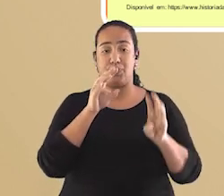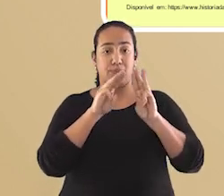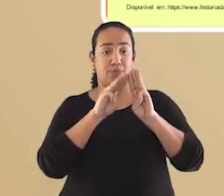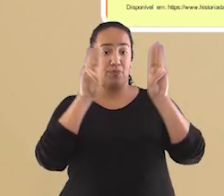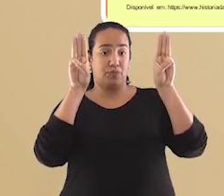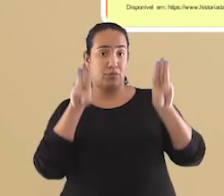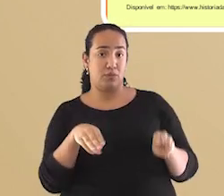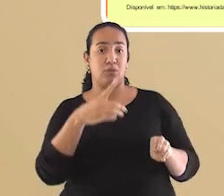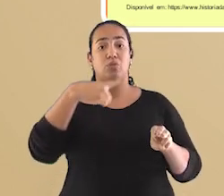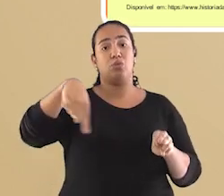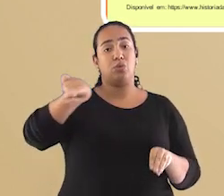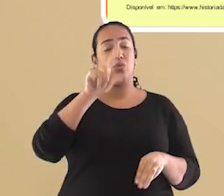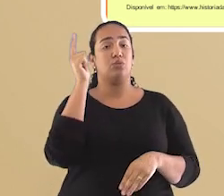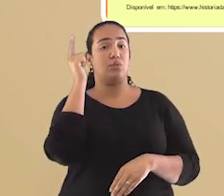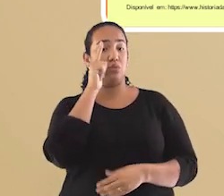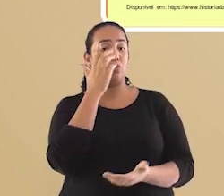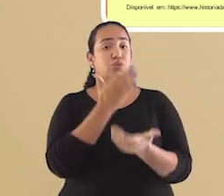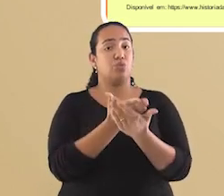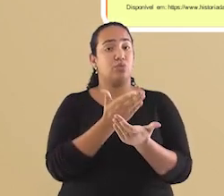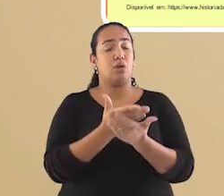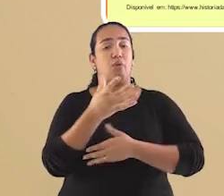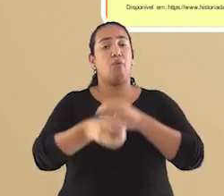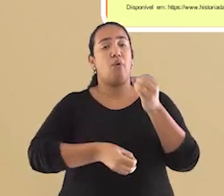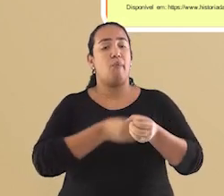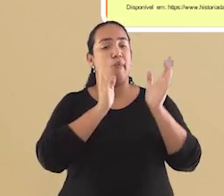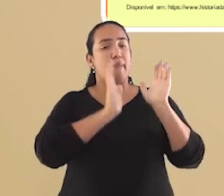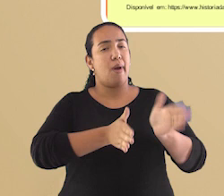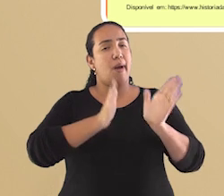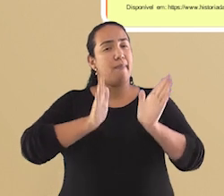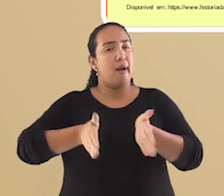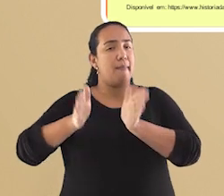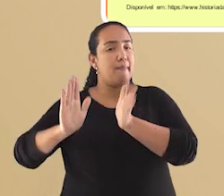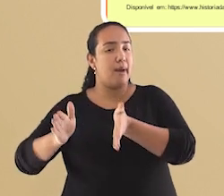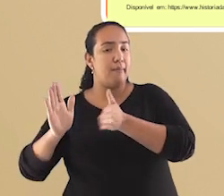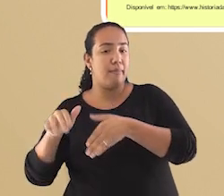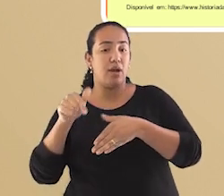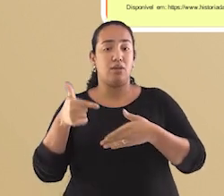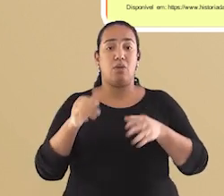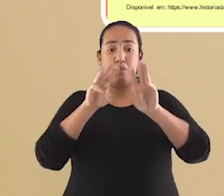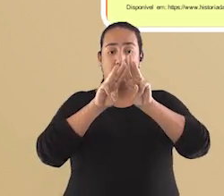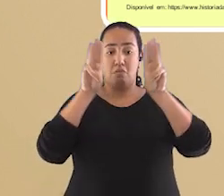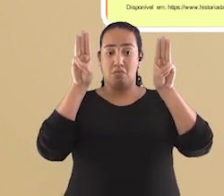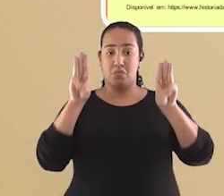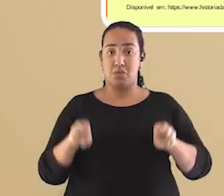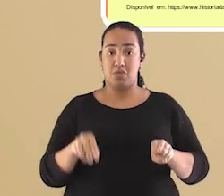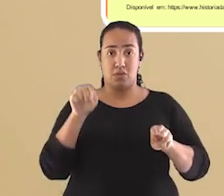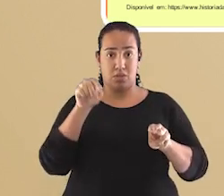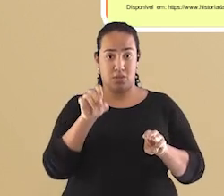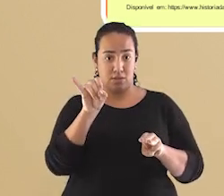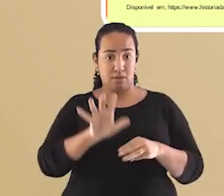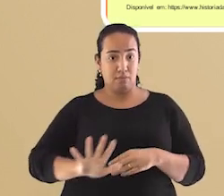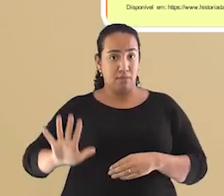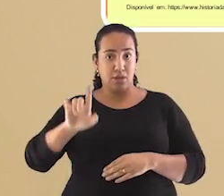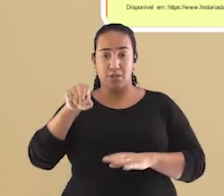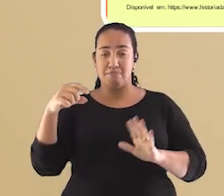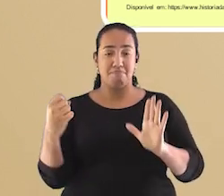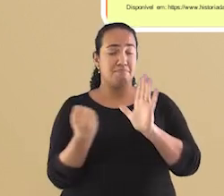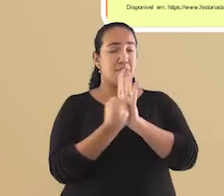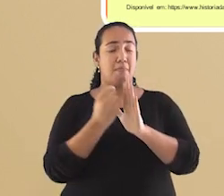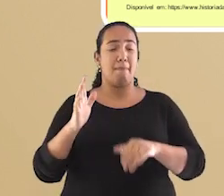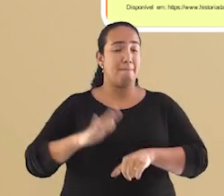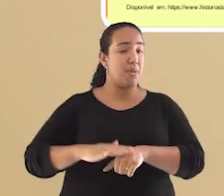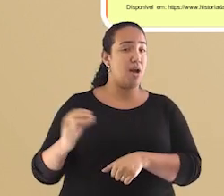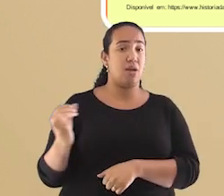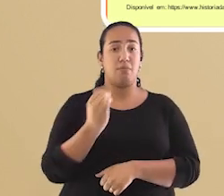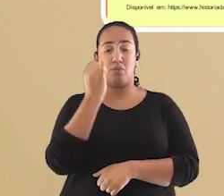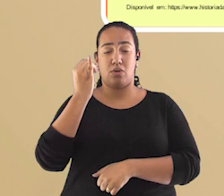estudarmos a passagem do tempo. O Museu Arqueológico Nacional é considerado um dos museus mais importantes do mundo.